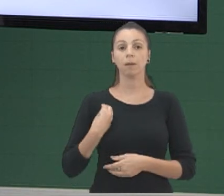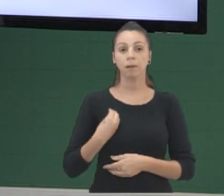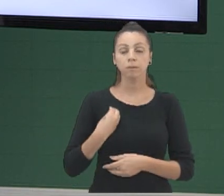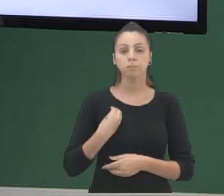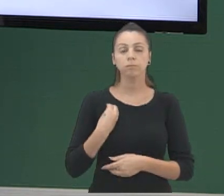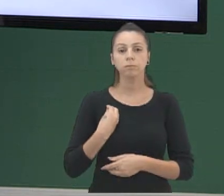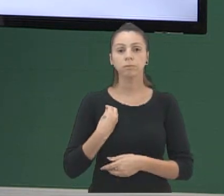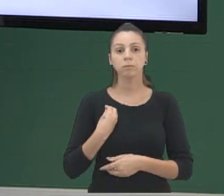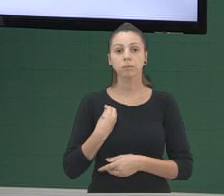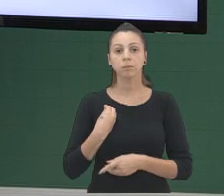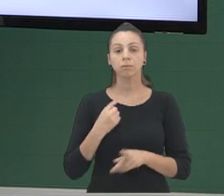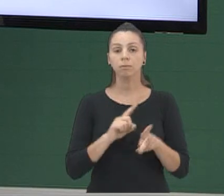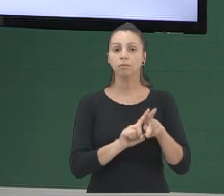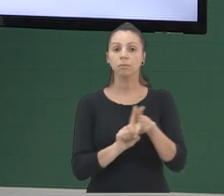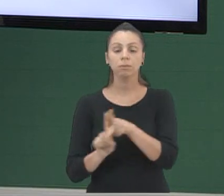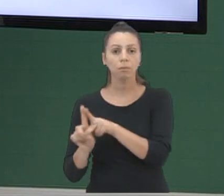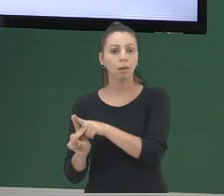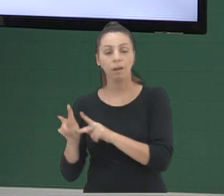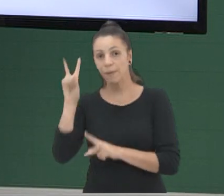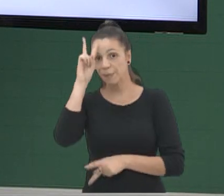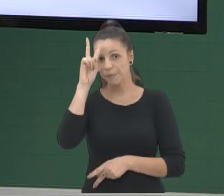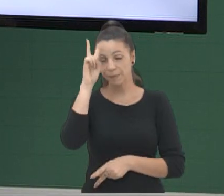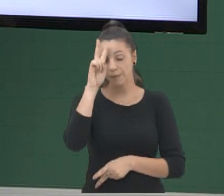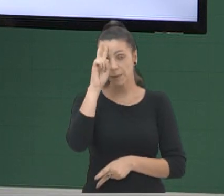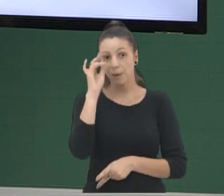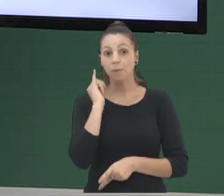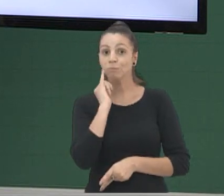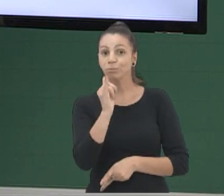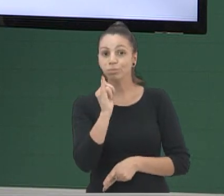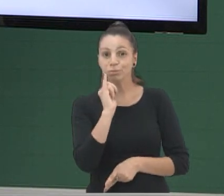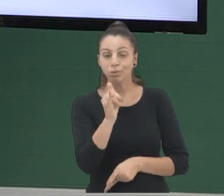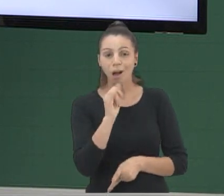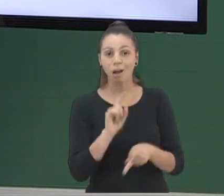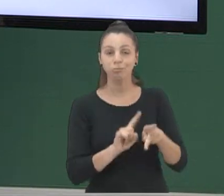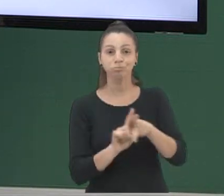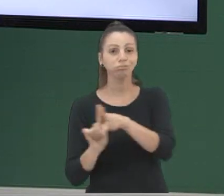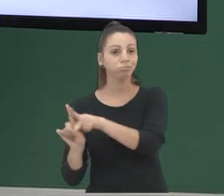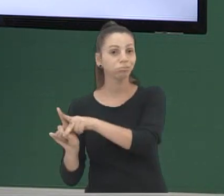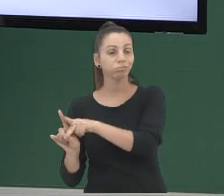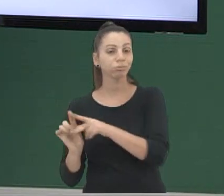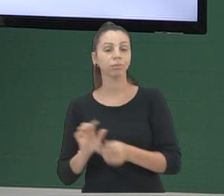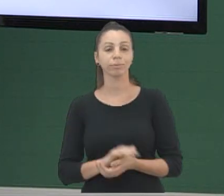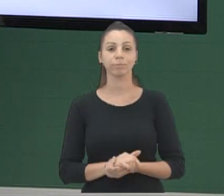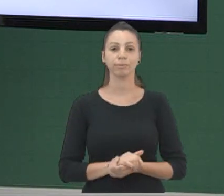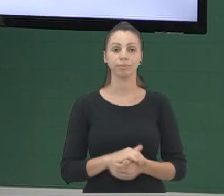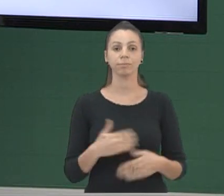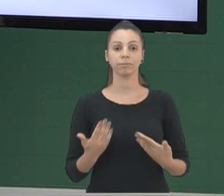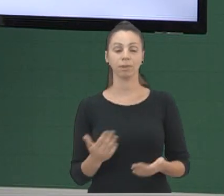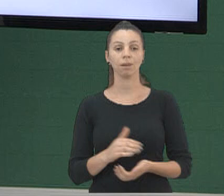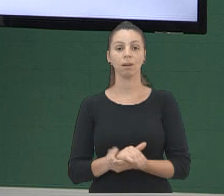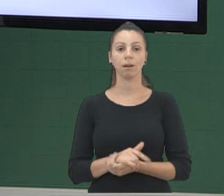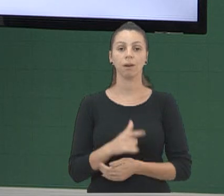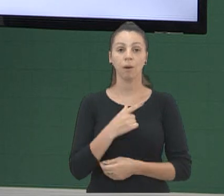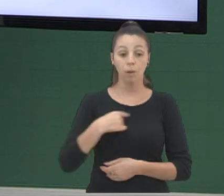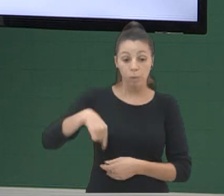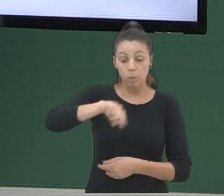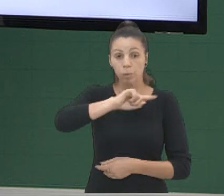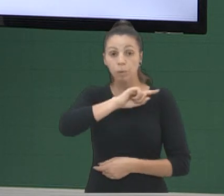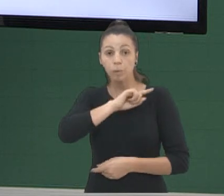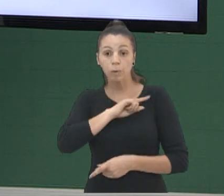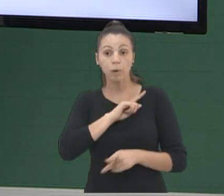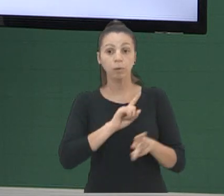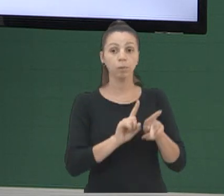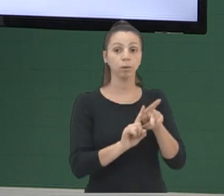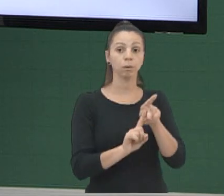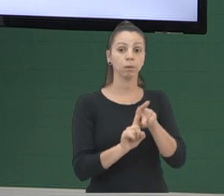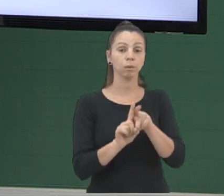certo? Ele está vivendo a história e ele conta essa história, certo? Então, veja, no caso do nosso personagem,